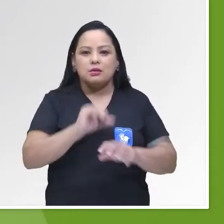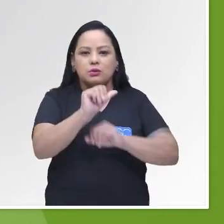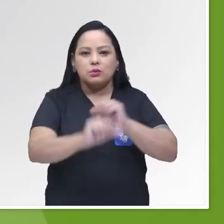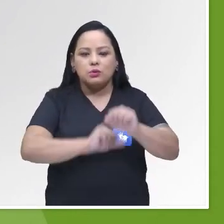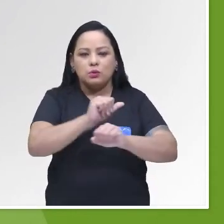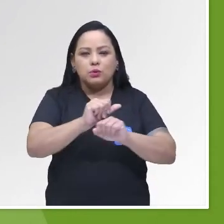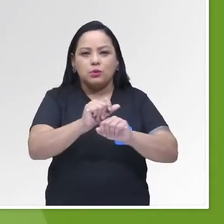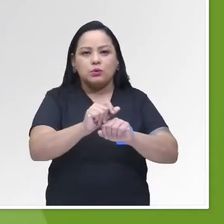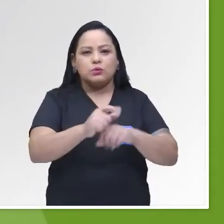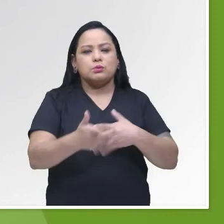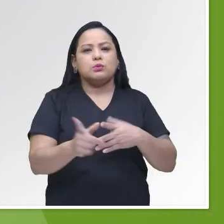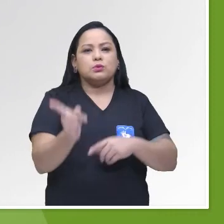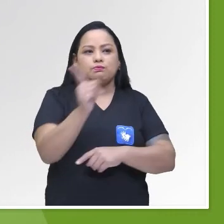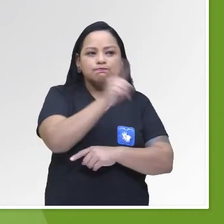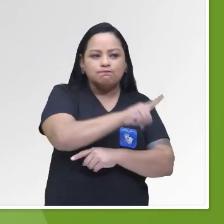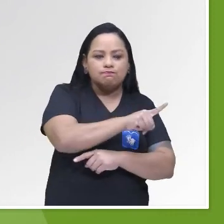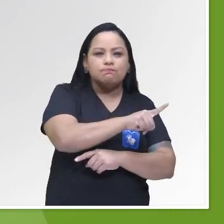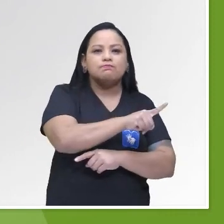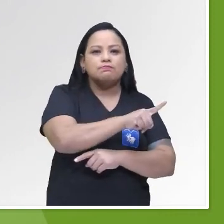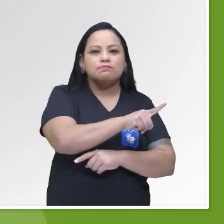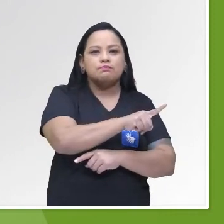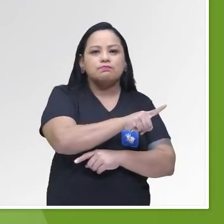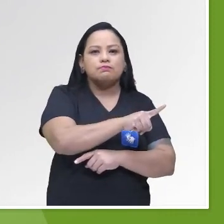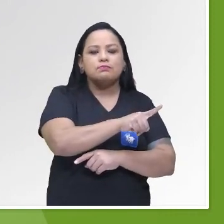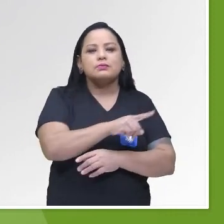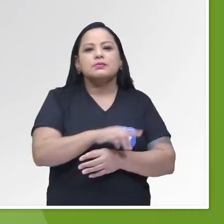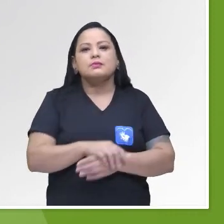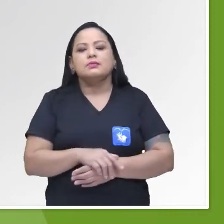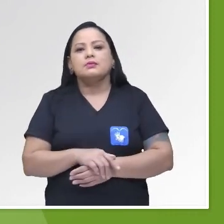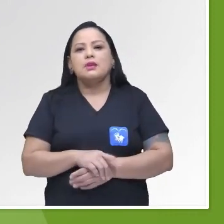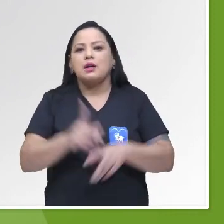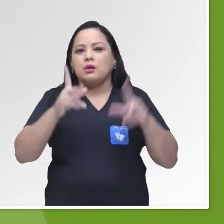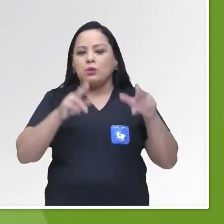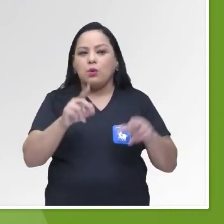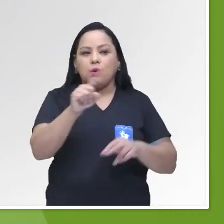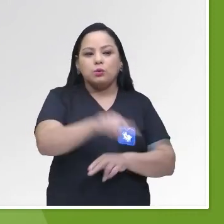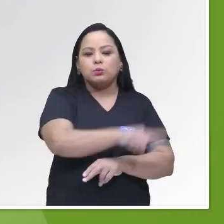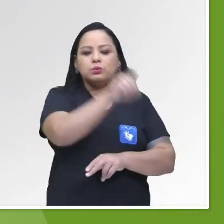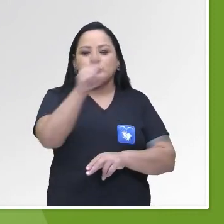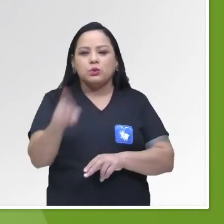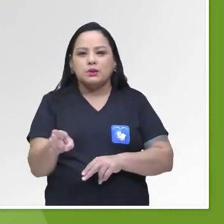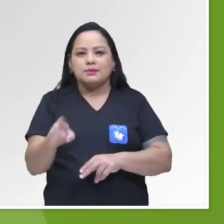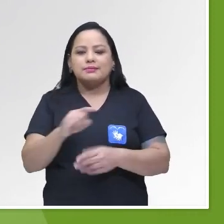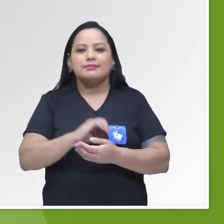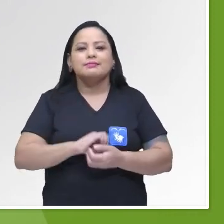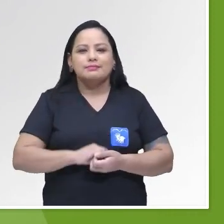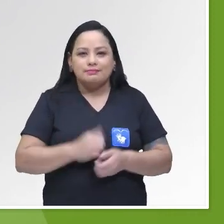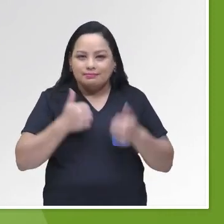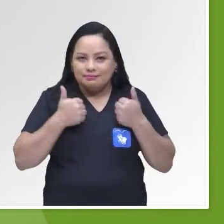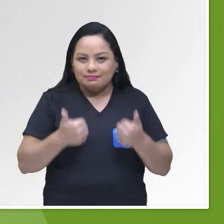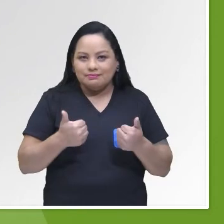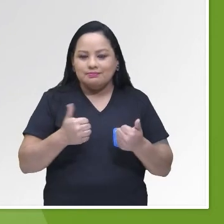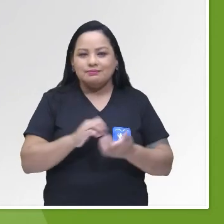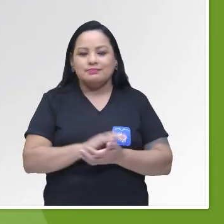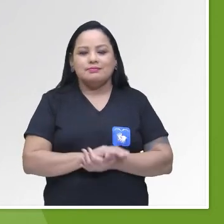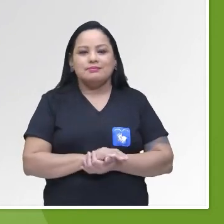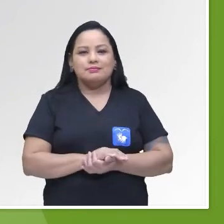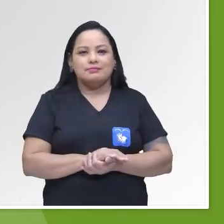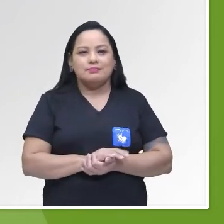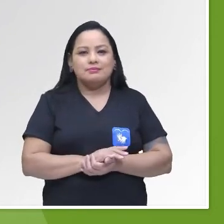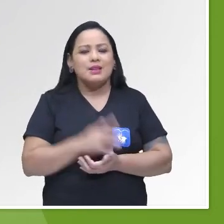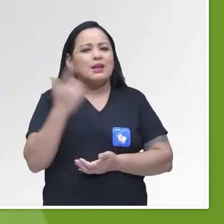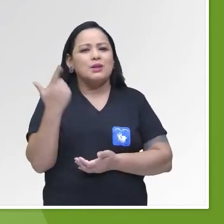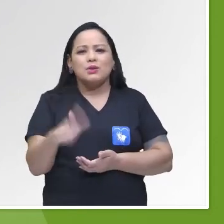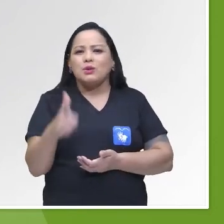nos reagentes é a mesma nos produtos, tá bom? Quando não